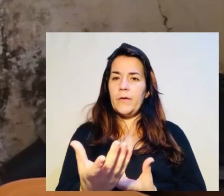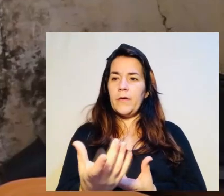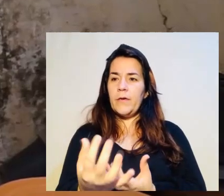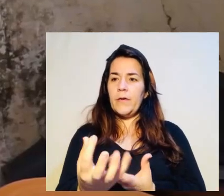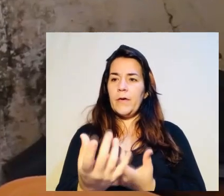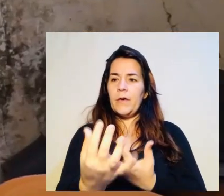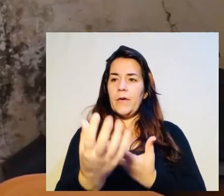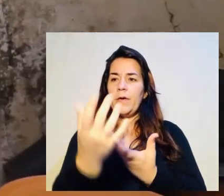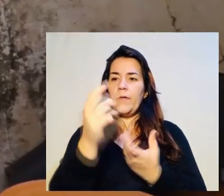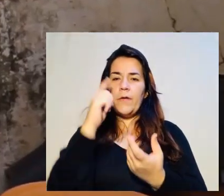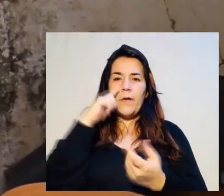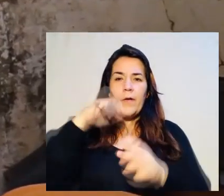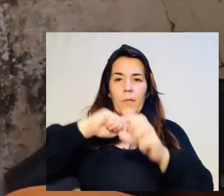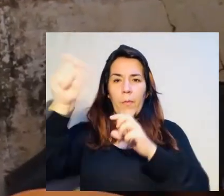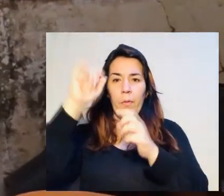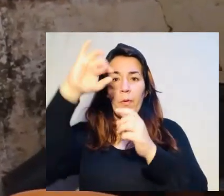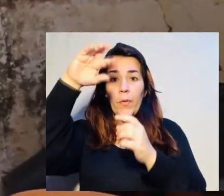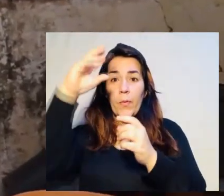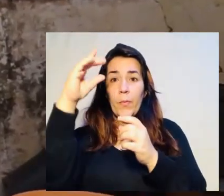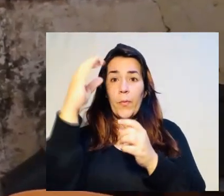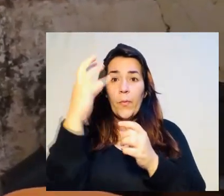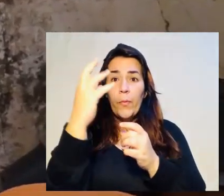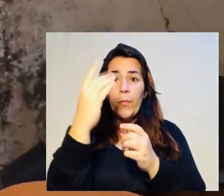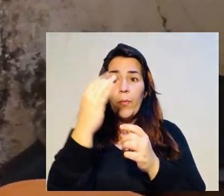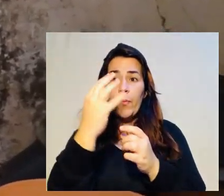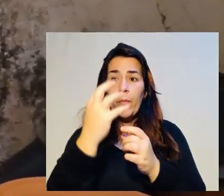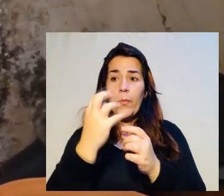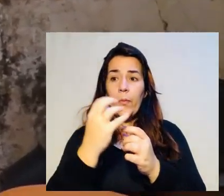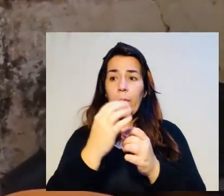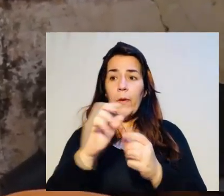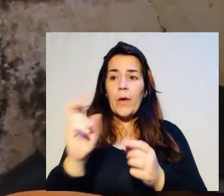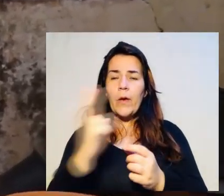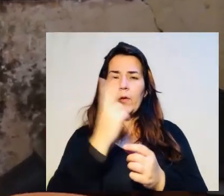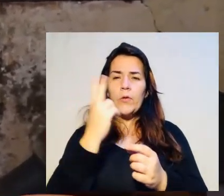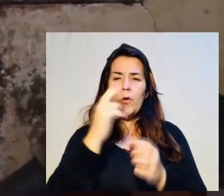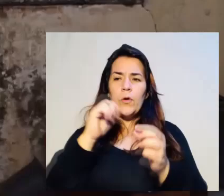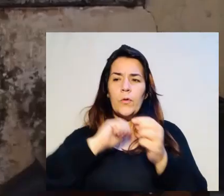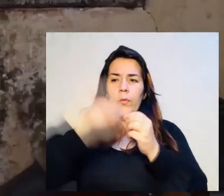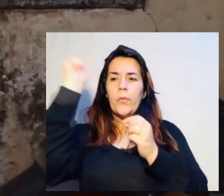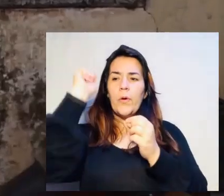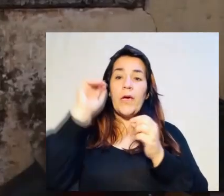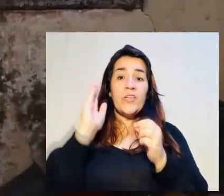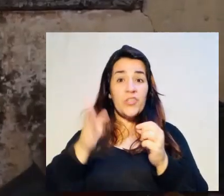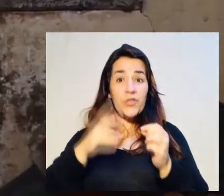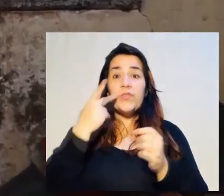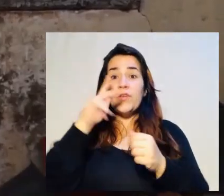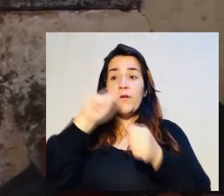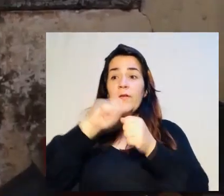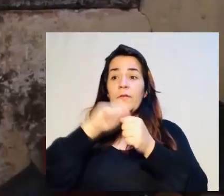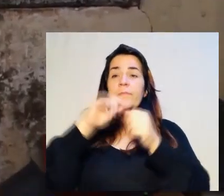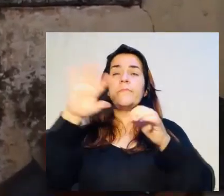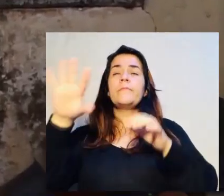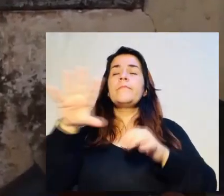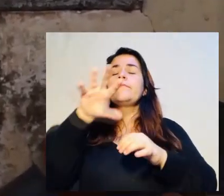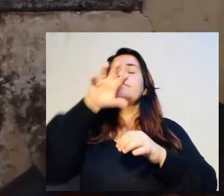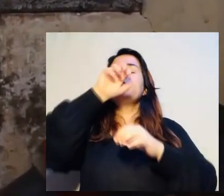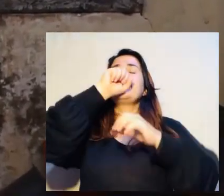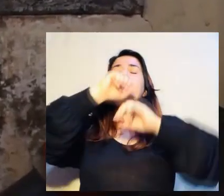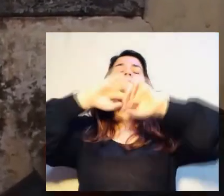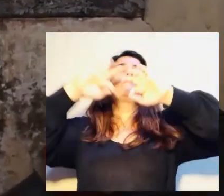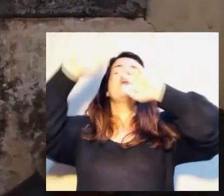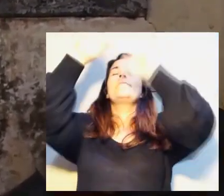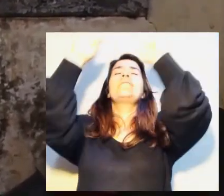aqui. Acendeu, carburou, pegou foguinho, deixa queimar uns 2 dedinhos, já é suficiente para